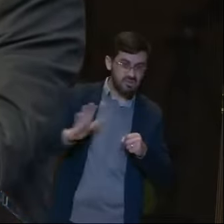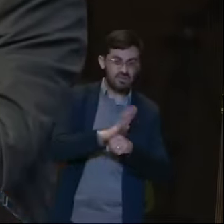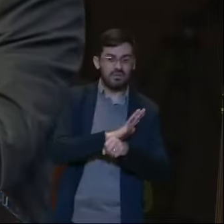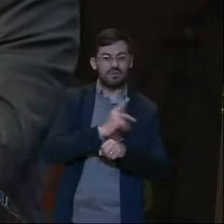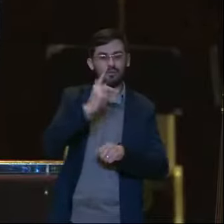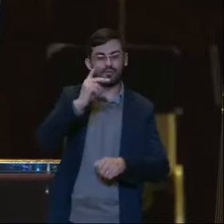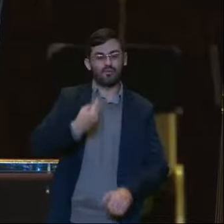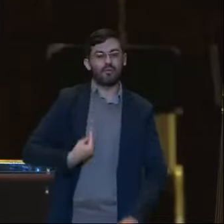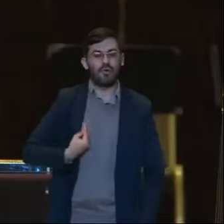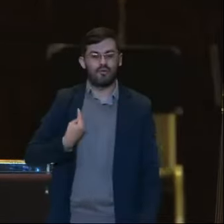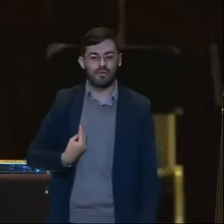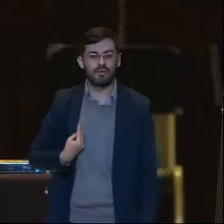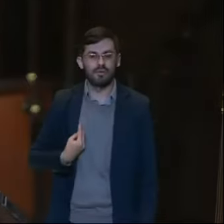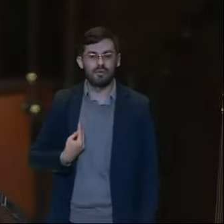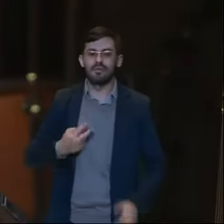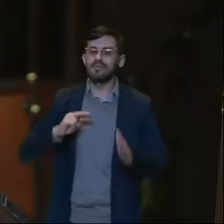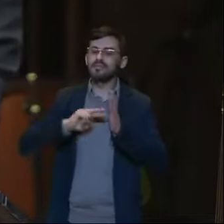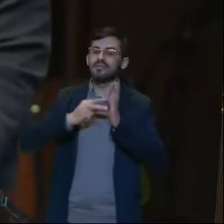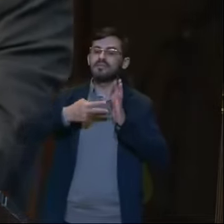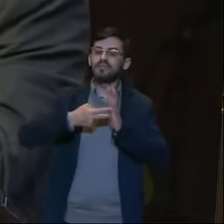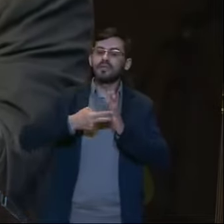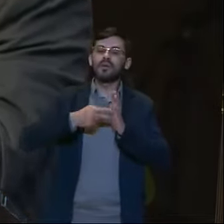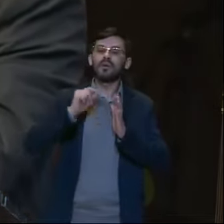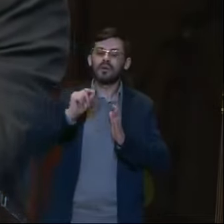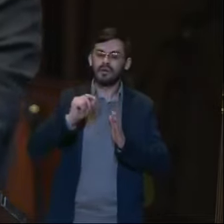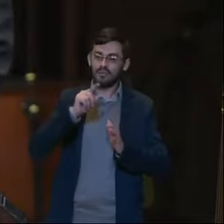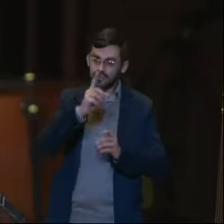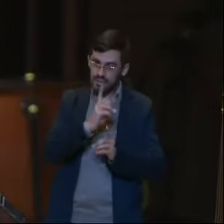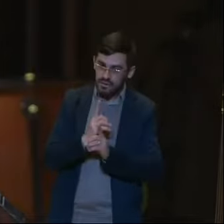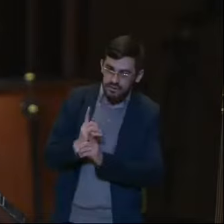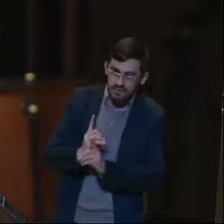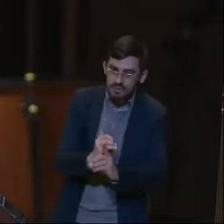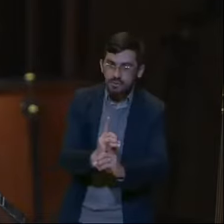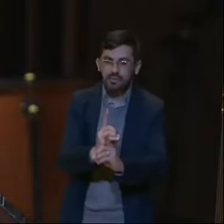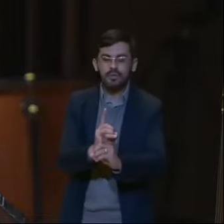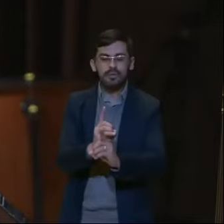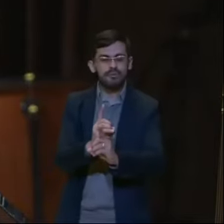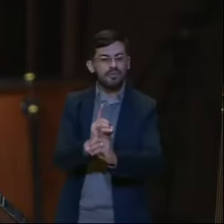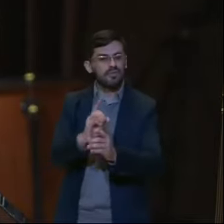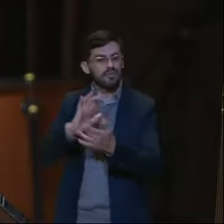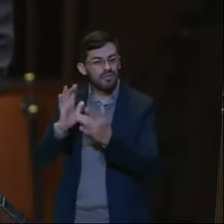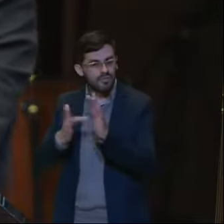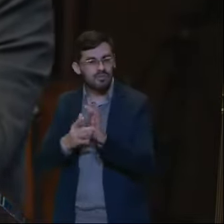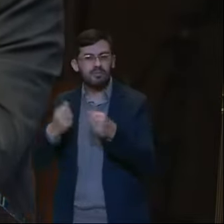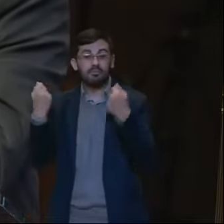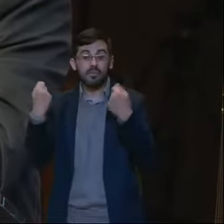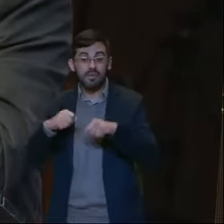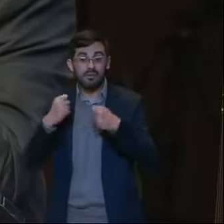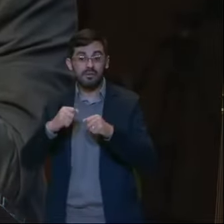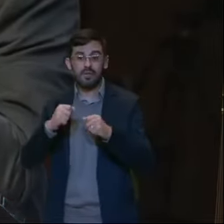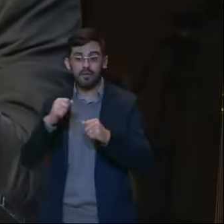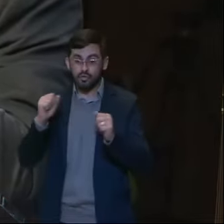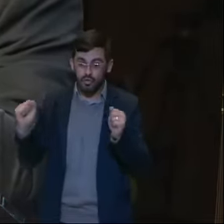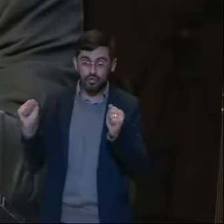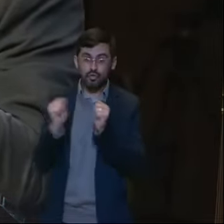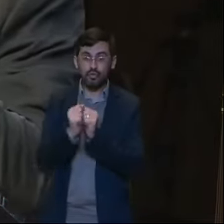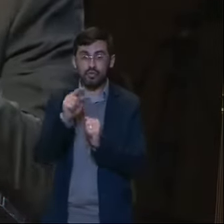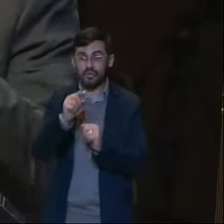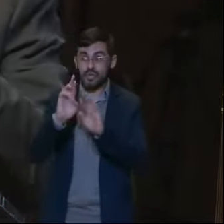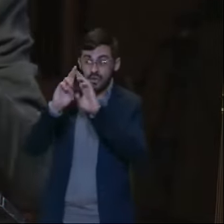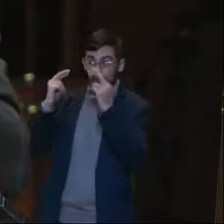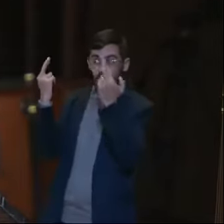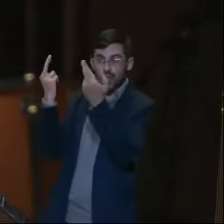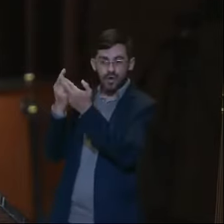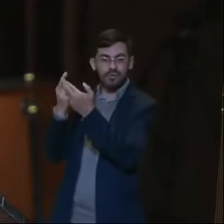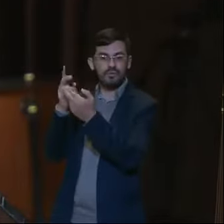vida. Isso quer dizer que você, como discípulo de Jesus, você deve buscar levar o reino de Deus para o seu trabalho. Onde você está, onde